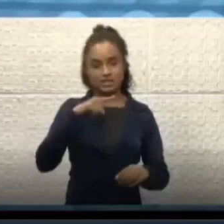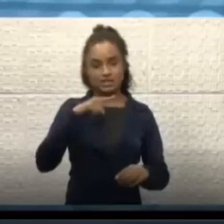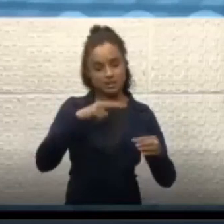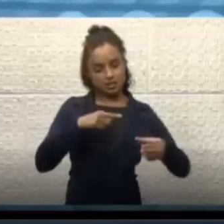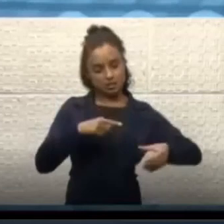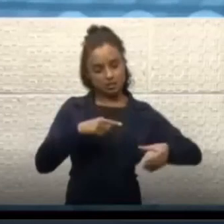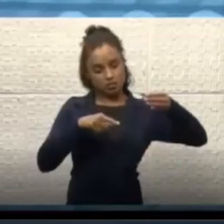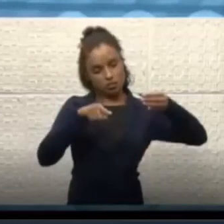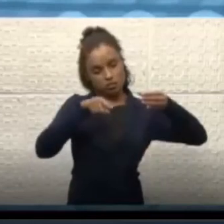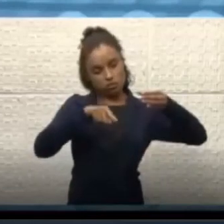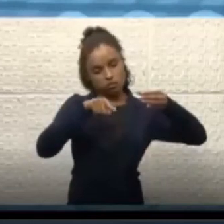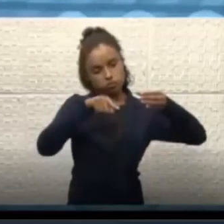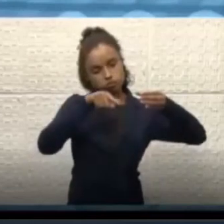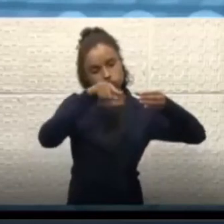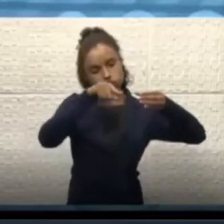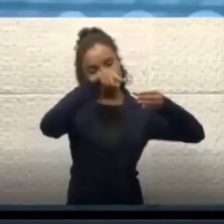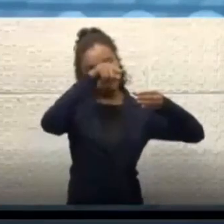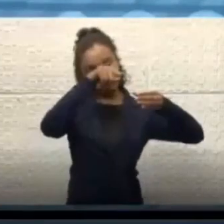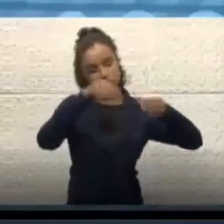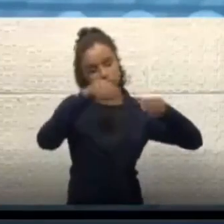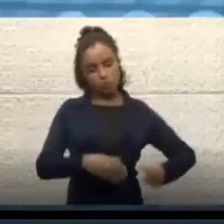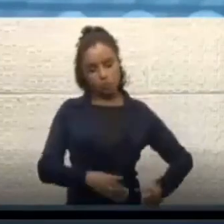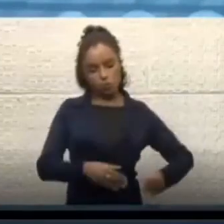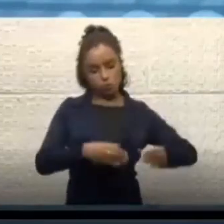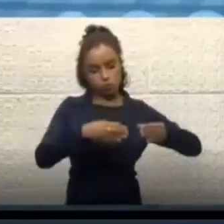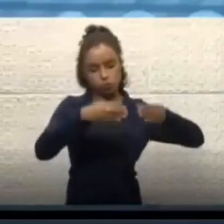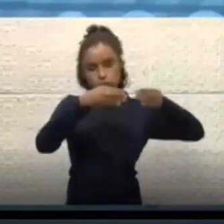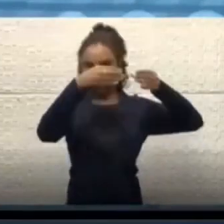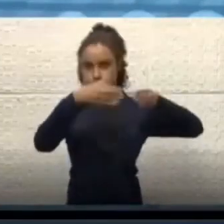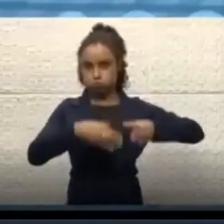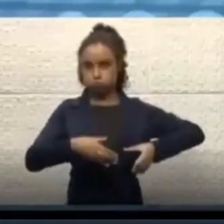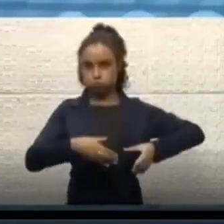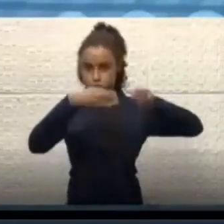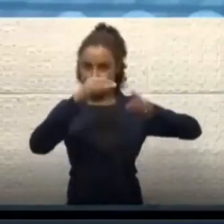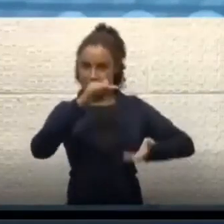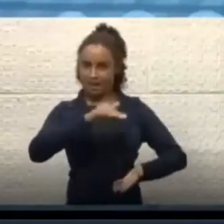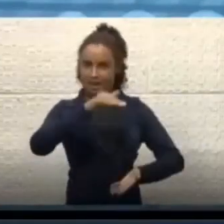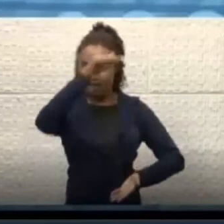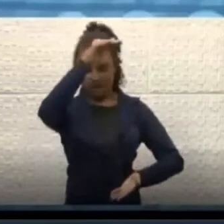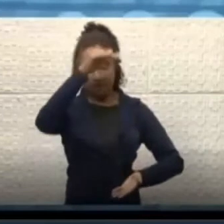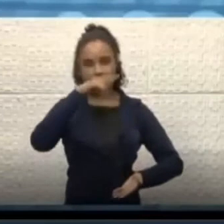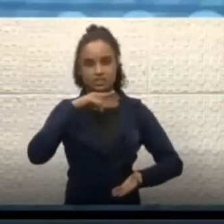A proveta é aquele tubo grande com calibração toda